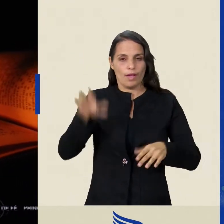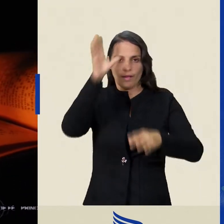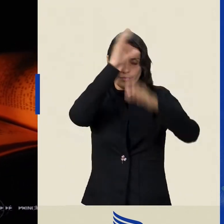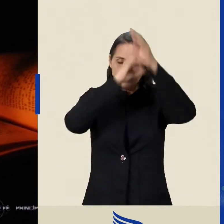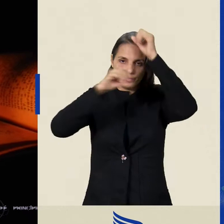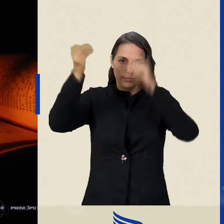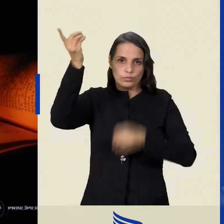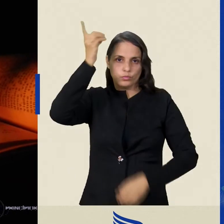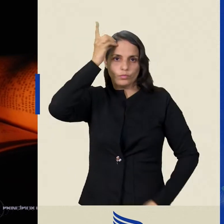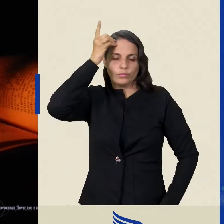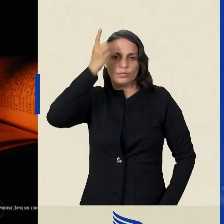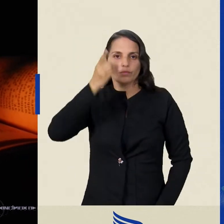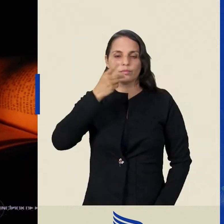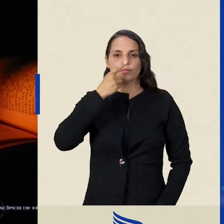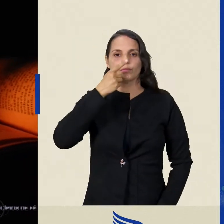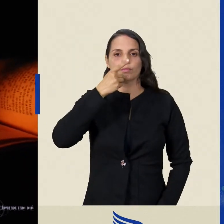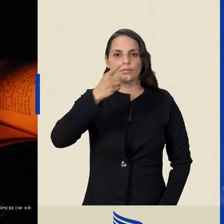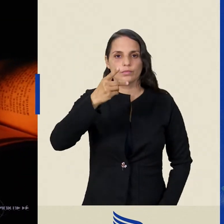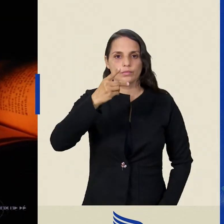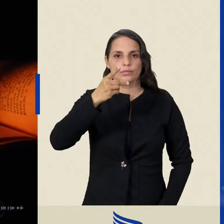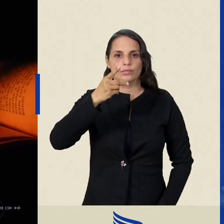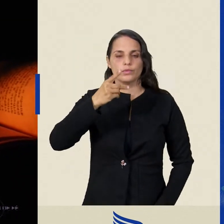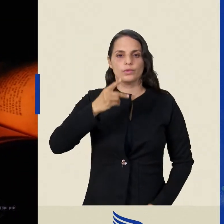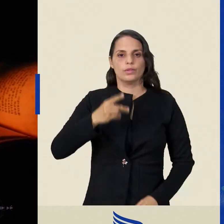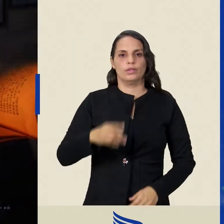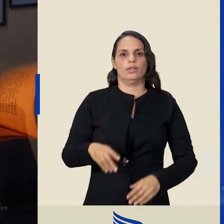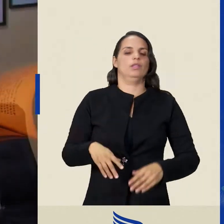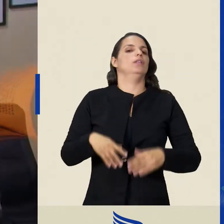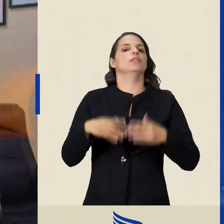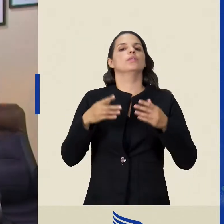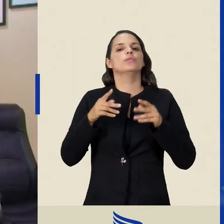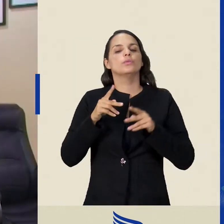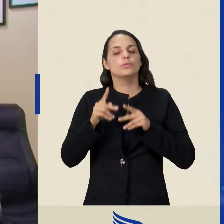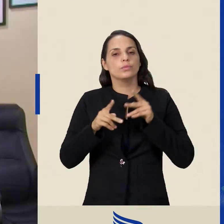de profecia na Igreja Remanescente.